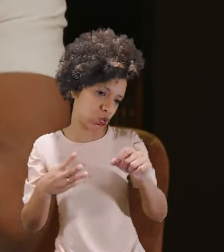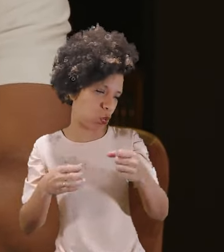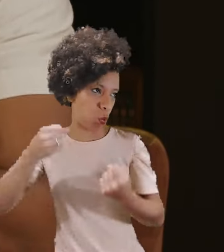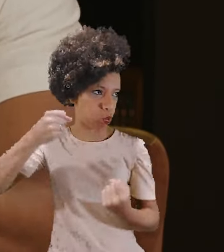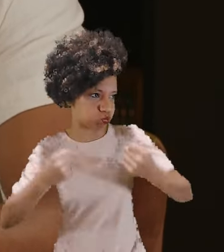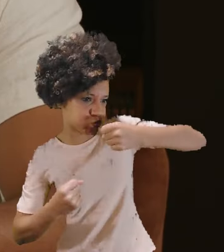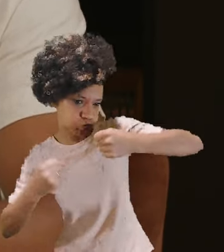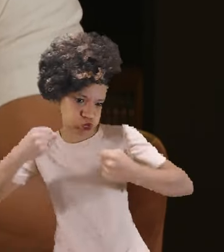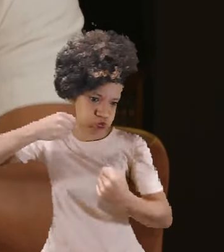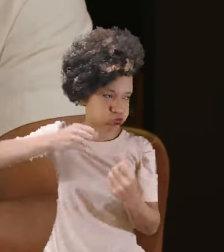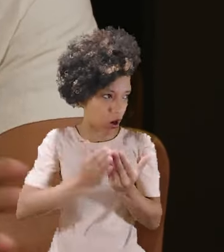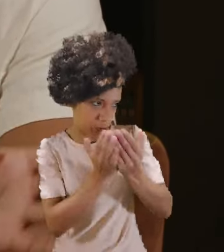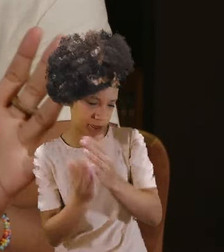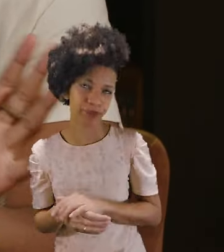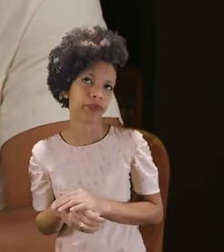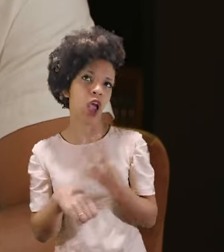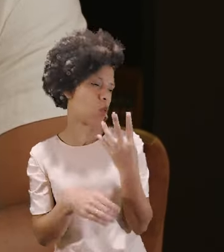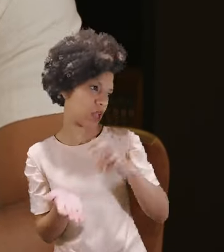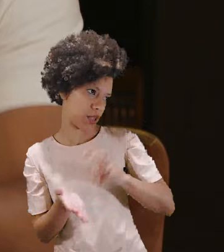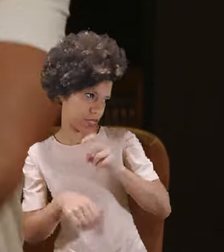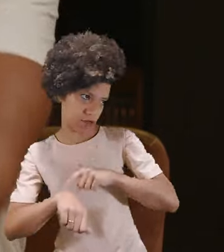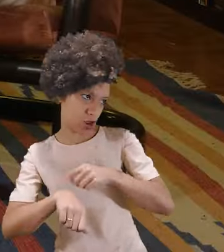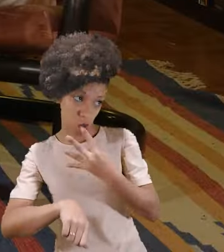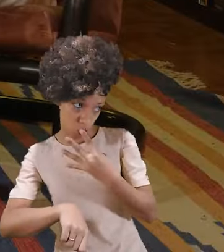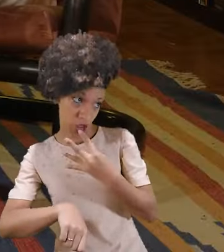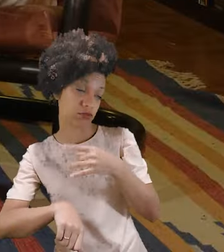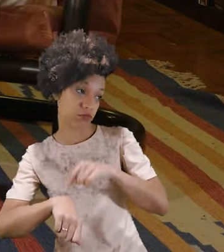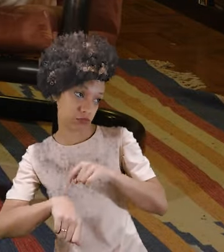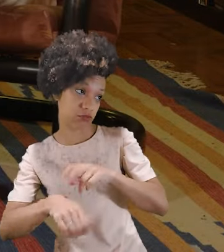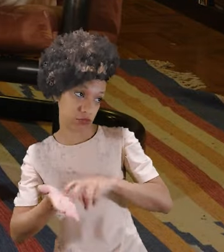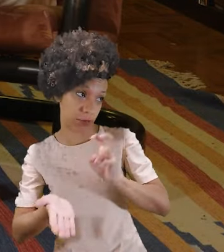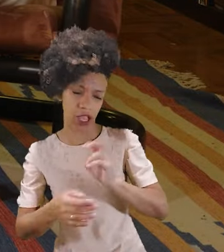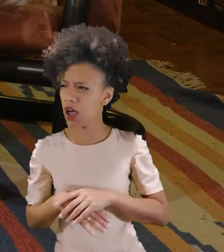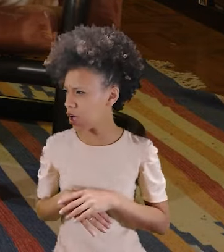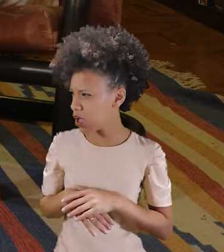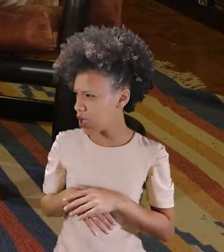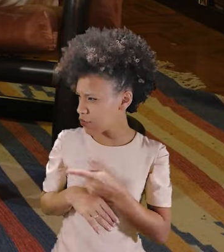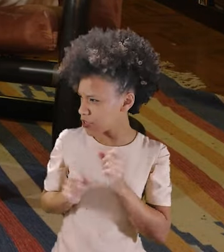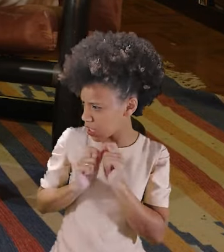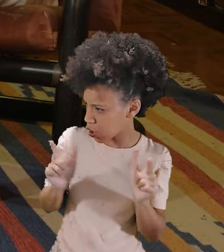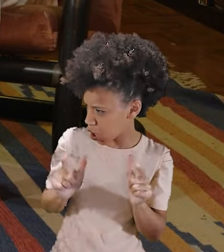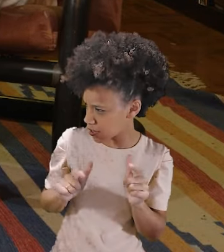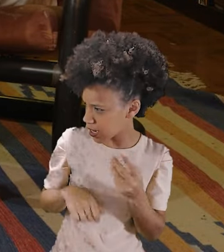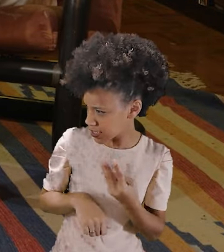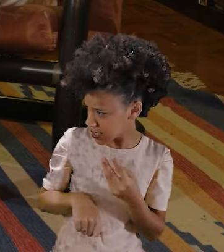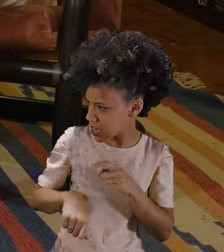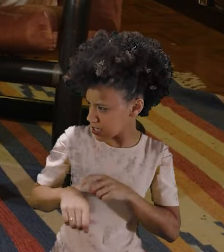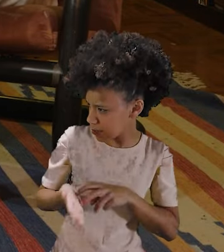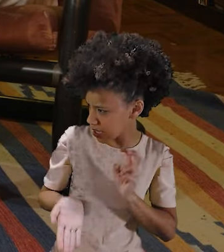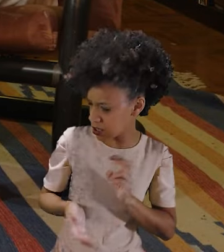divide lá os horários então eu pego a hora que vai ser o atraso da manhã e 44 horas da manhã isso tá com a geladeira né kkk